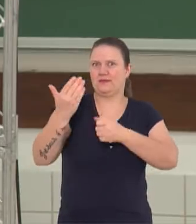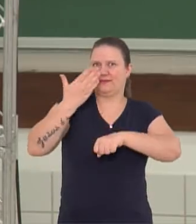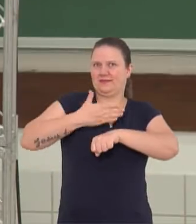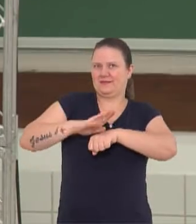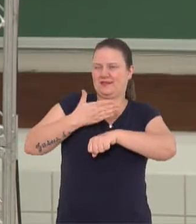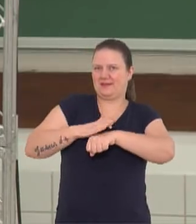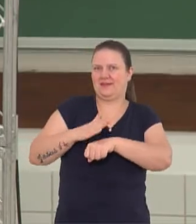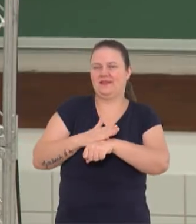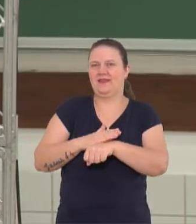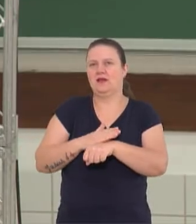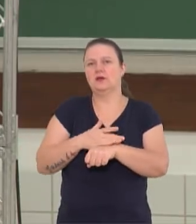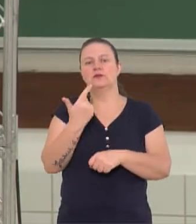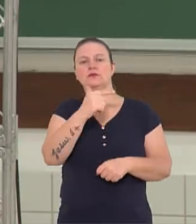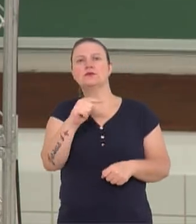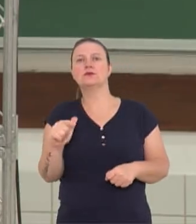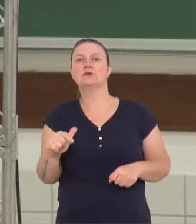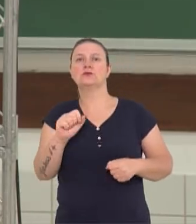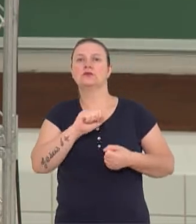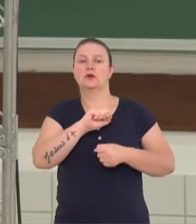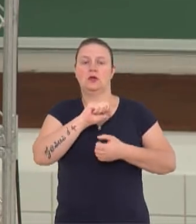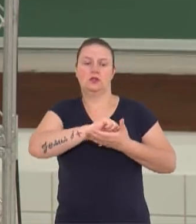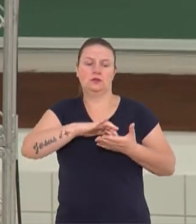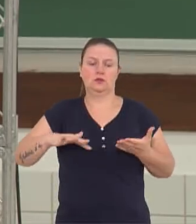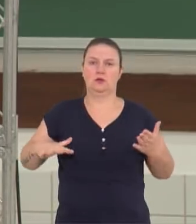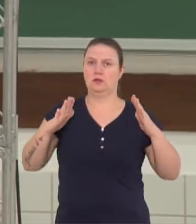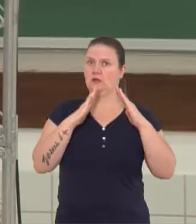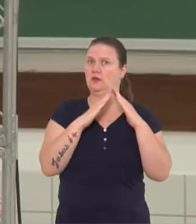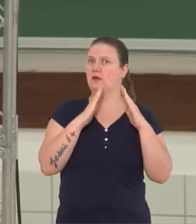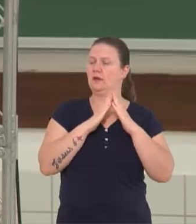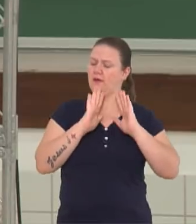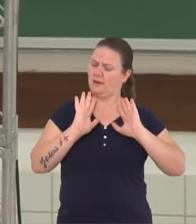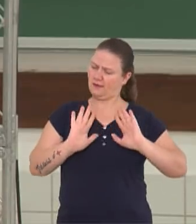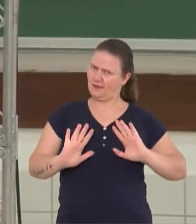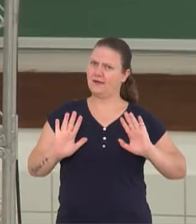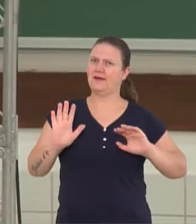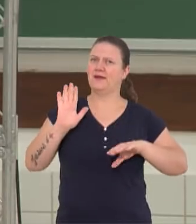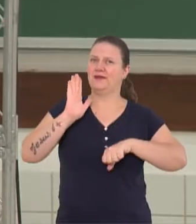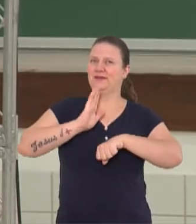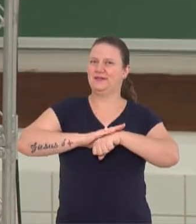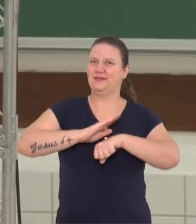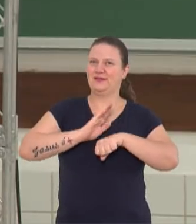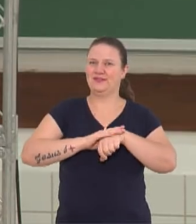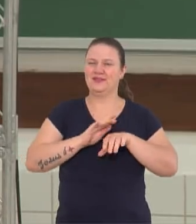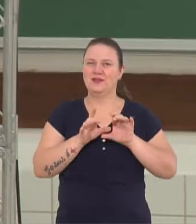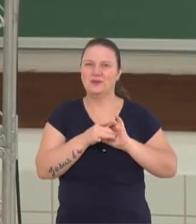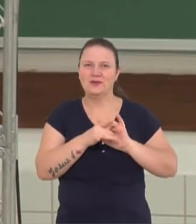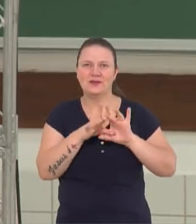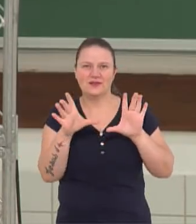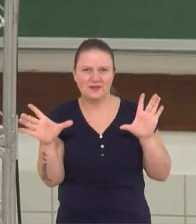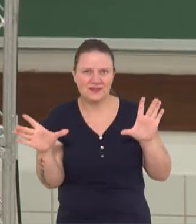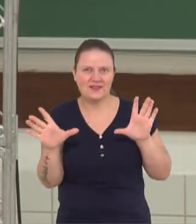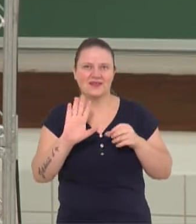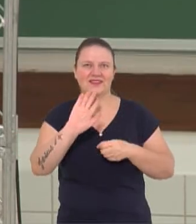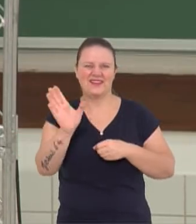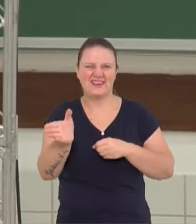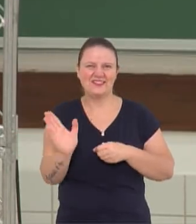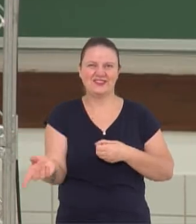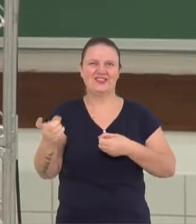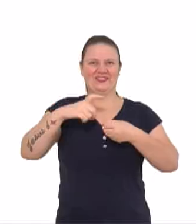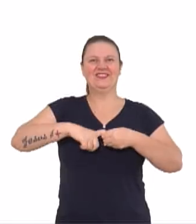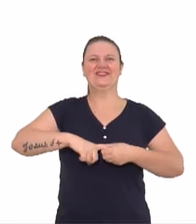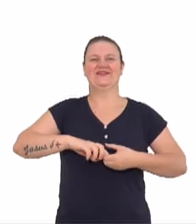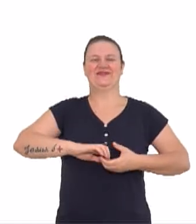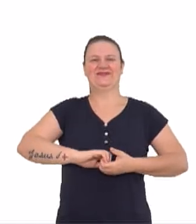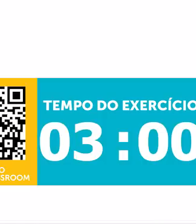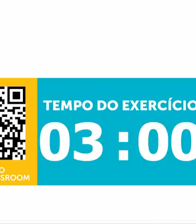deixei tarefa na aula passada, hoje a gente já vai começar com o exercício. Um tempinho para vocês pensarem nesse exercício aqui. Vamos lá?